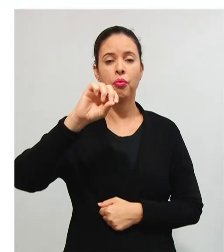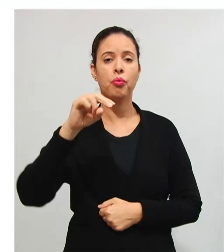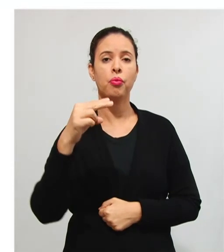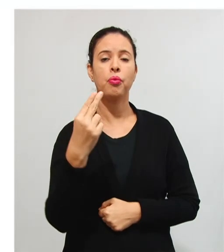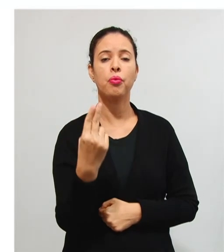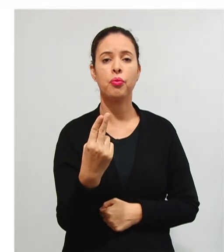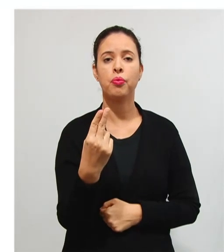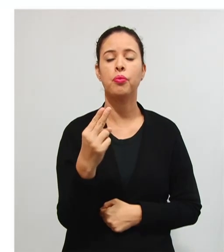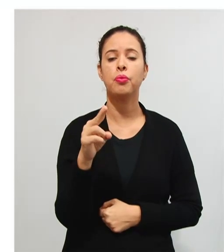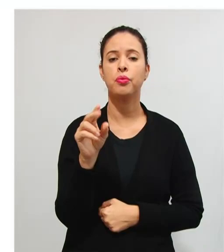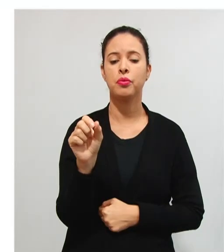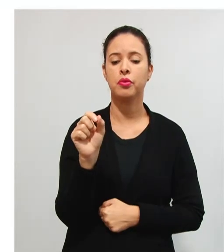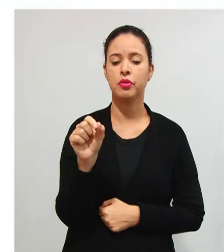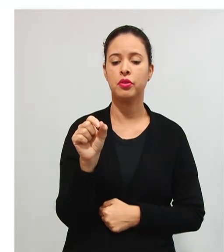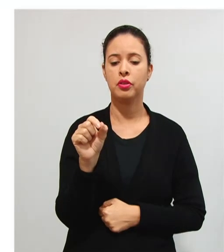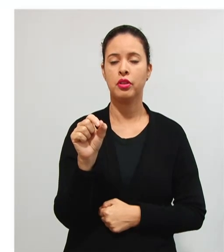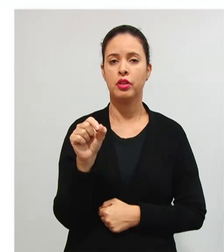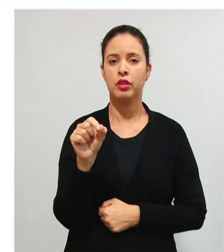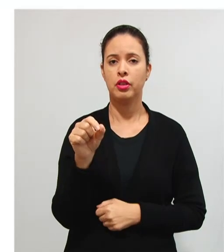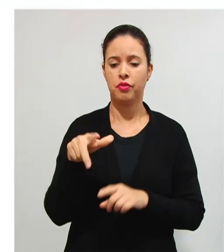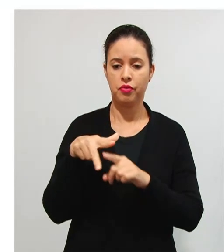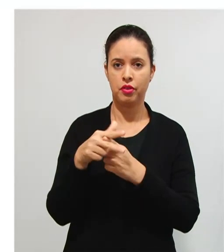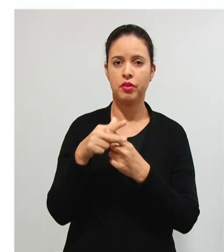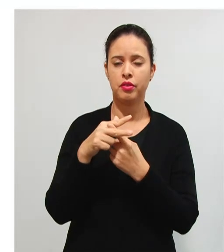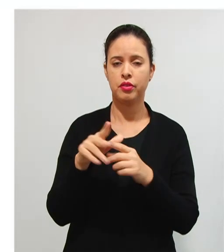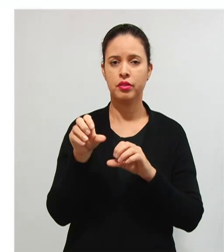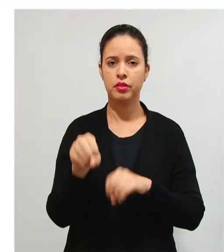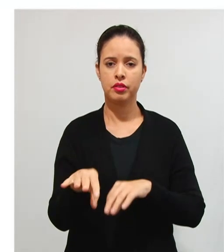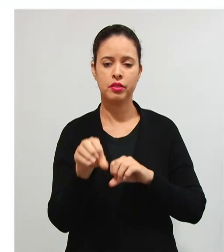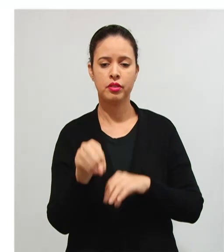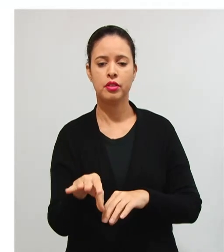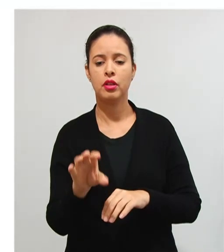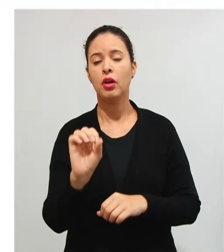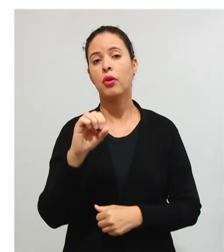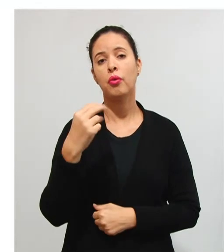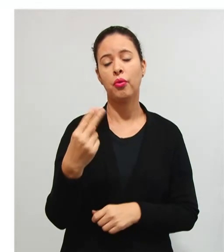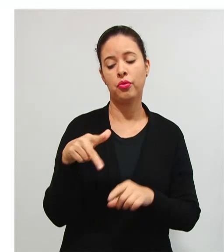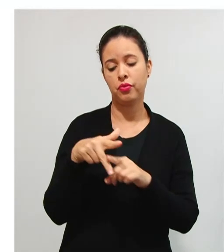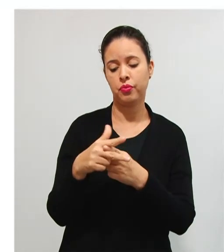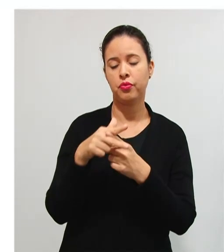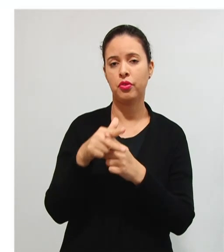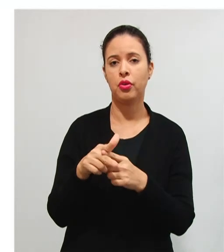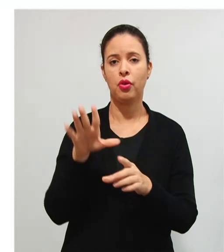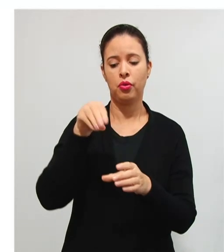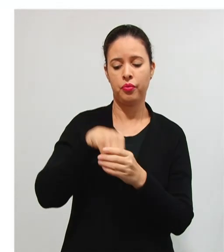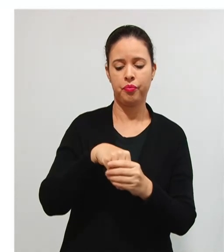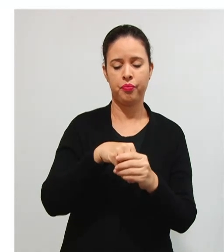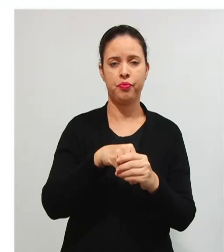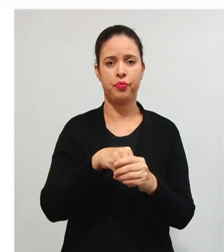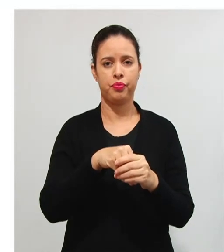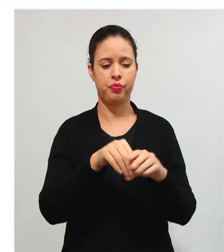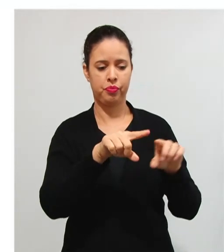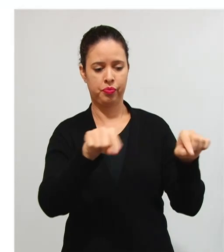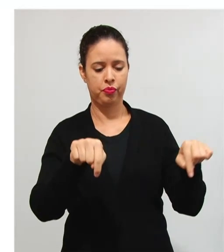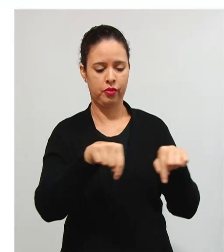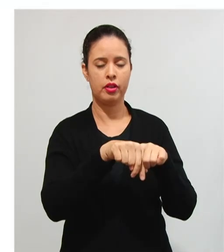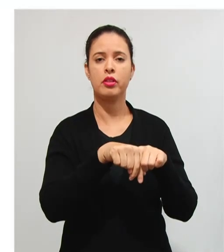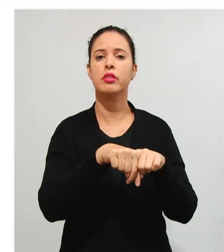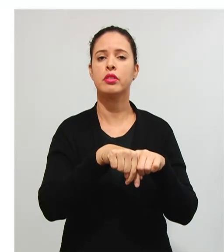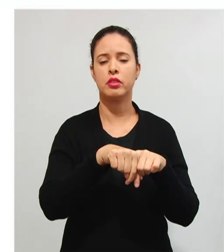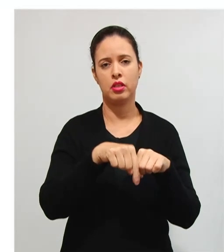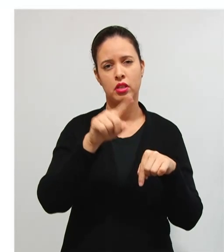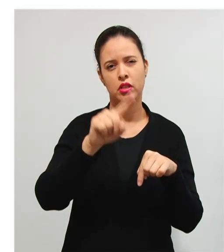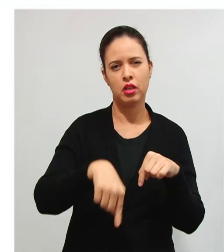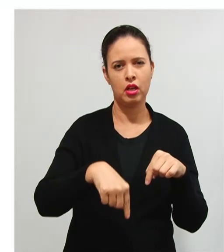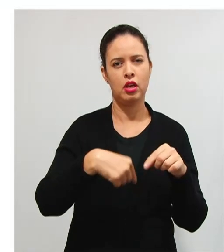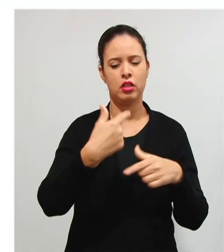seja ferramentas de ensino, ou ainda ferramentas que são utilizadas dentro de um ambiente escolar. Ferramentas de